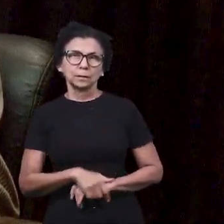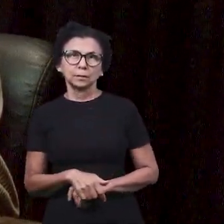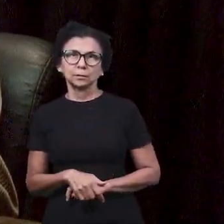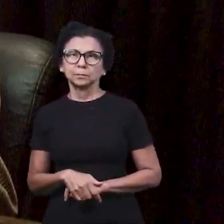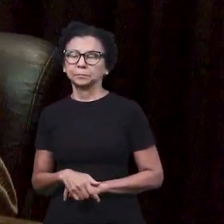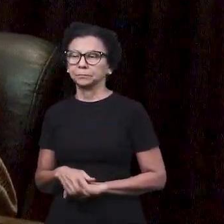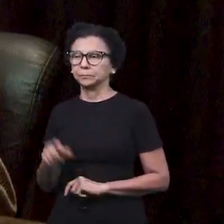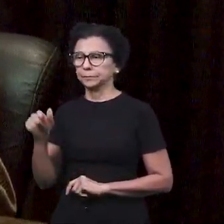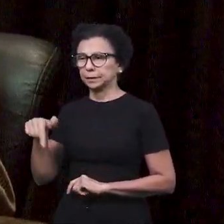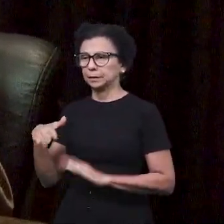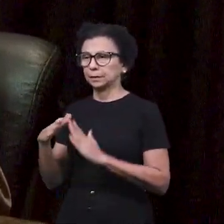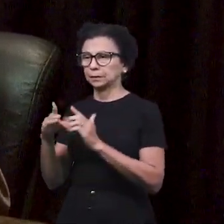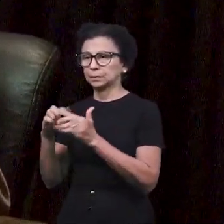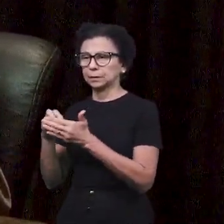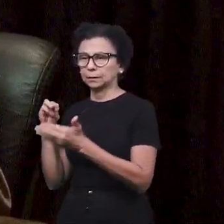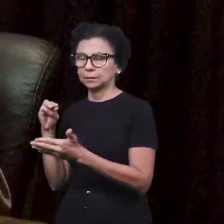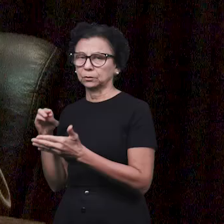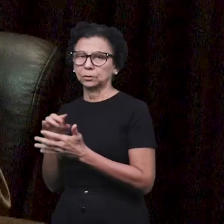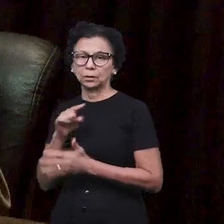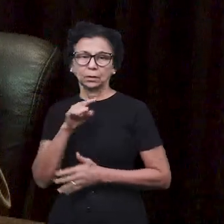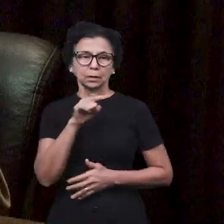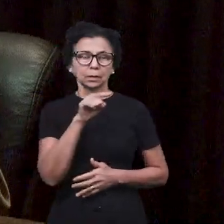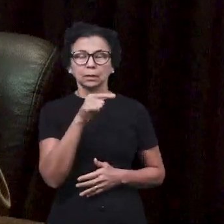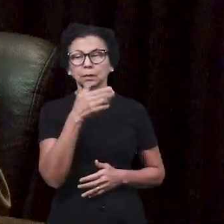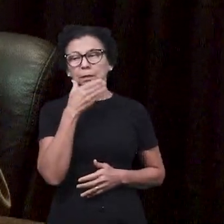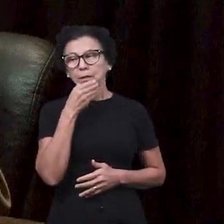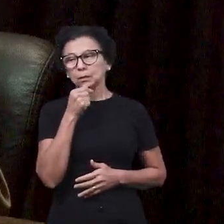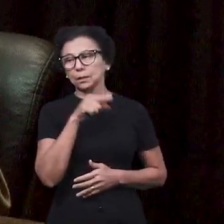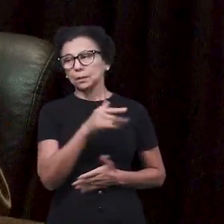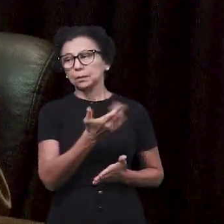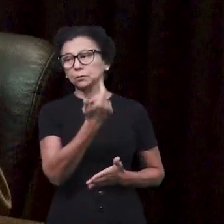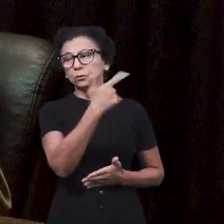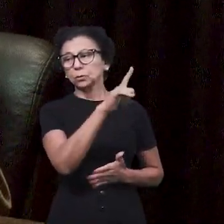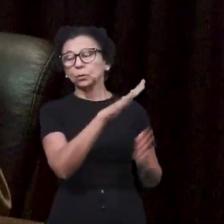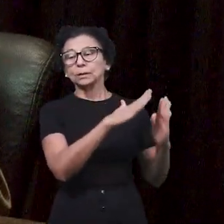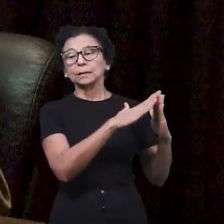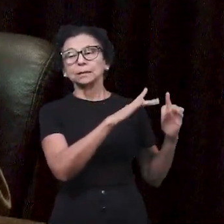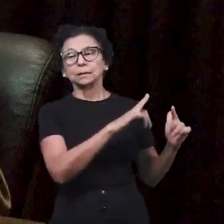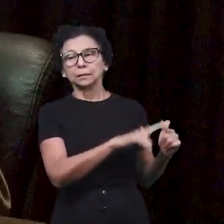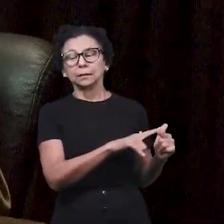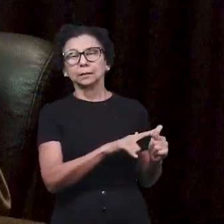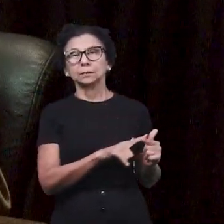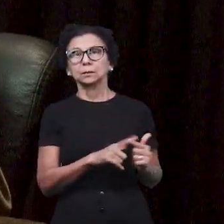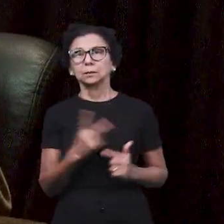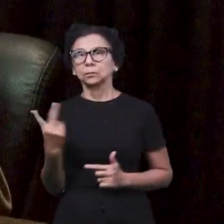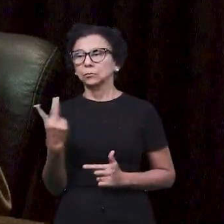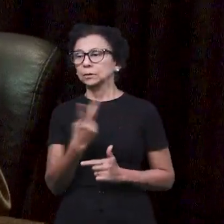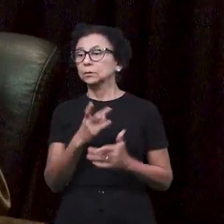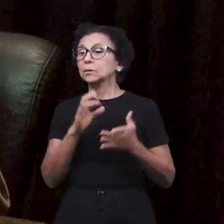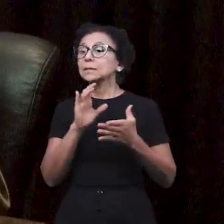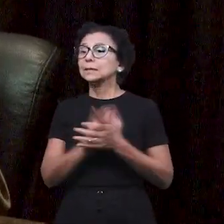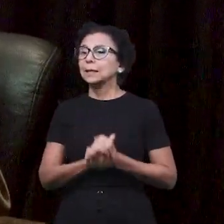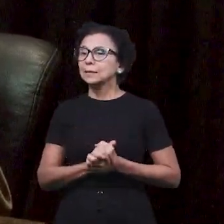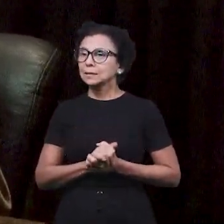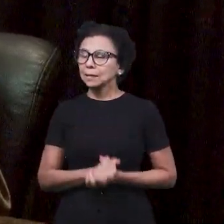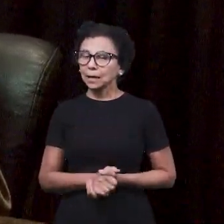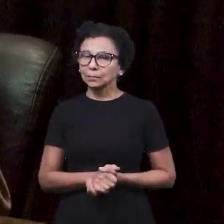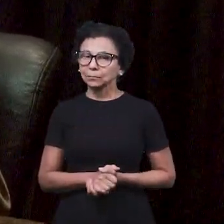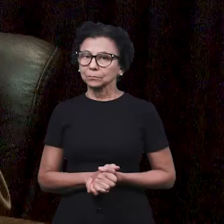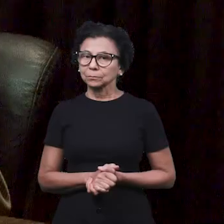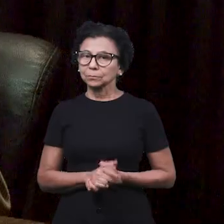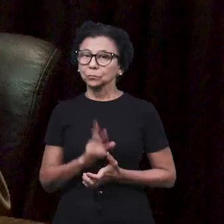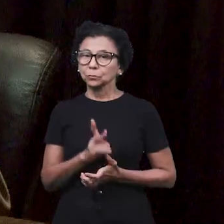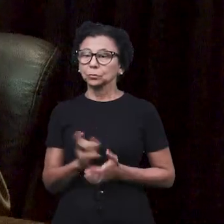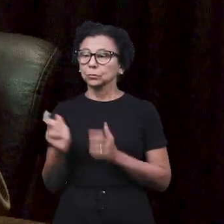igreja, ele é daquela igreja. Eu pergunto, quando vocês casarem, ele vai Em continuar qual? lá e você vai